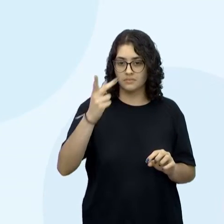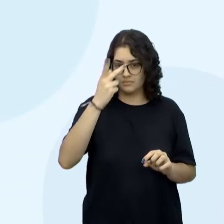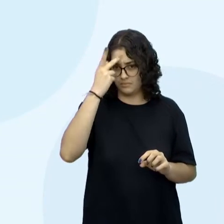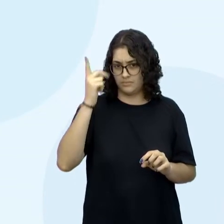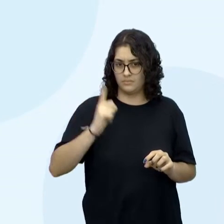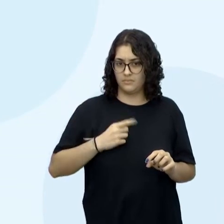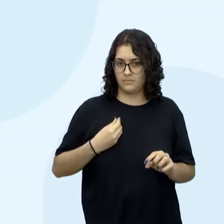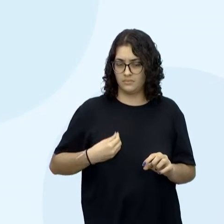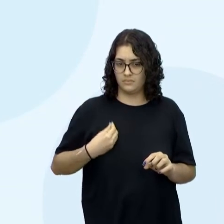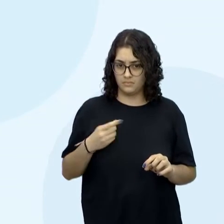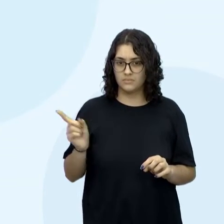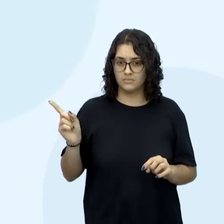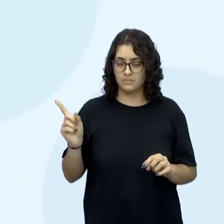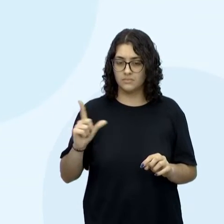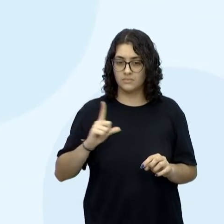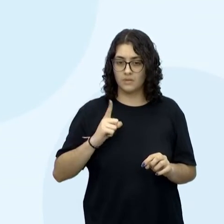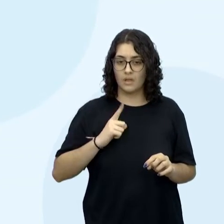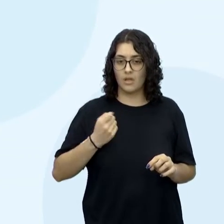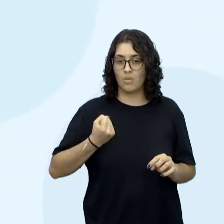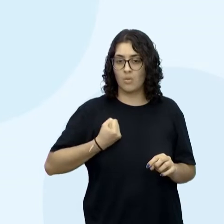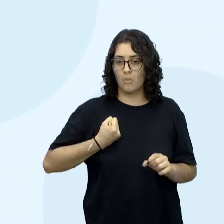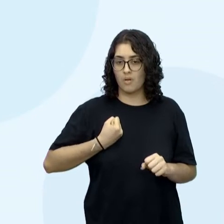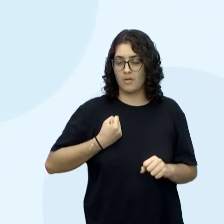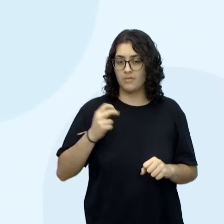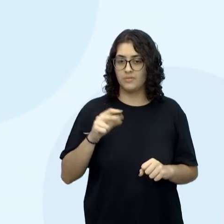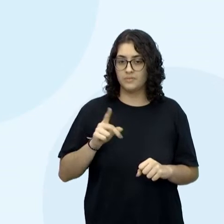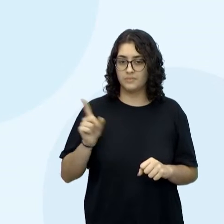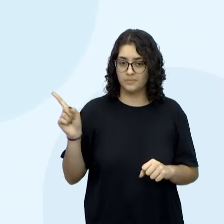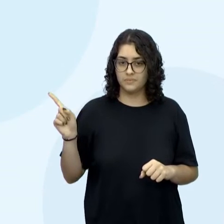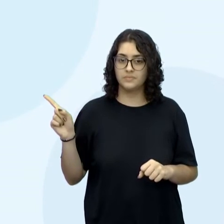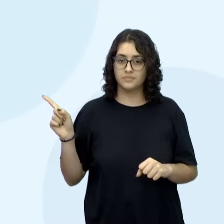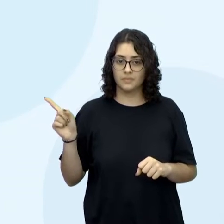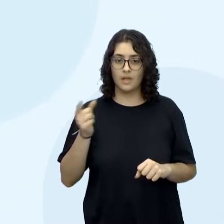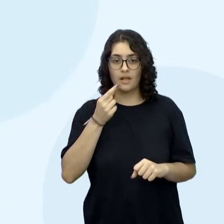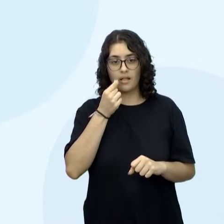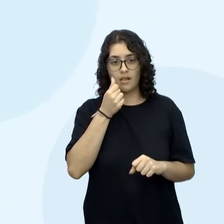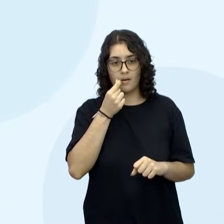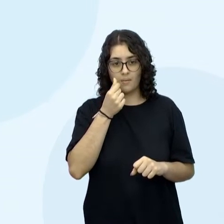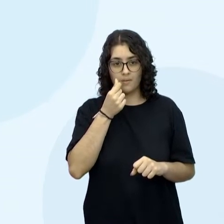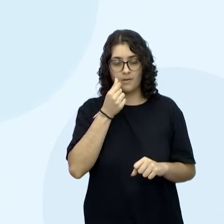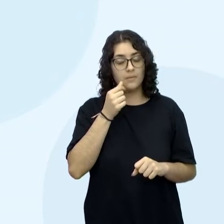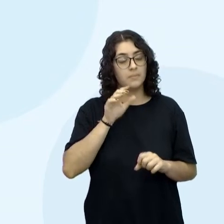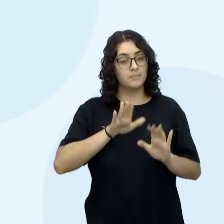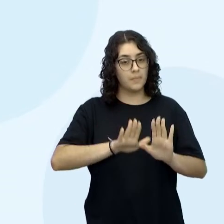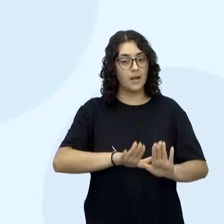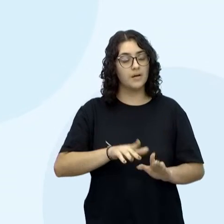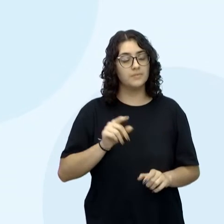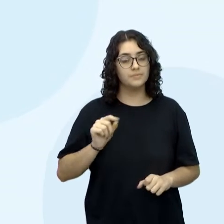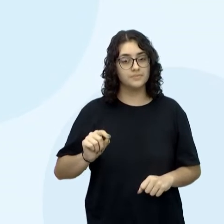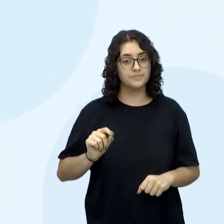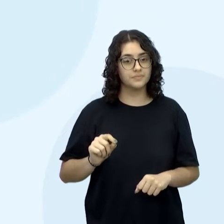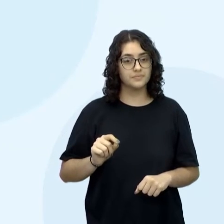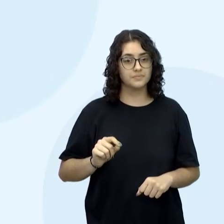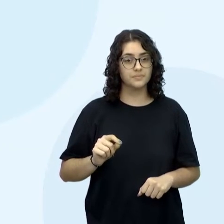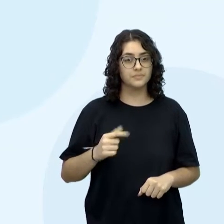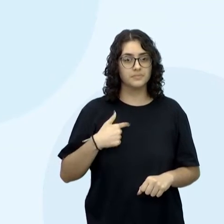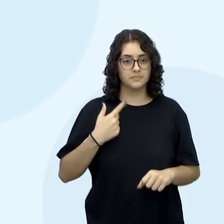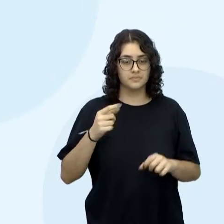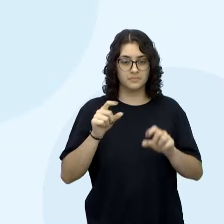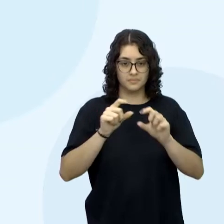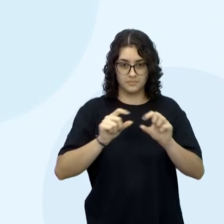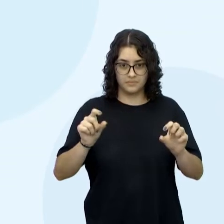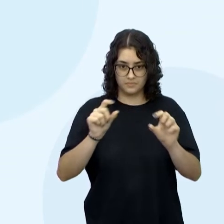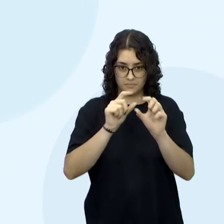que estão ali, tem um númerozinho, esse númerozinho tá a lápis, inclusive, né? Mas eu acabei fazendo uma